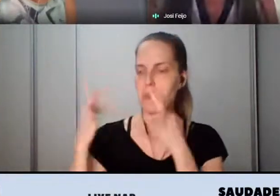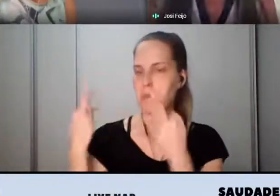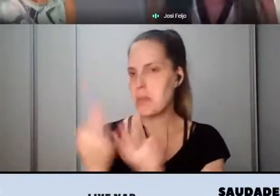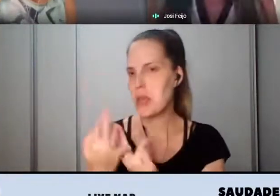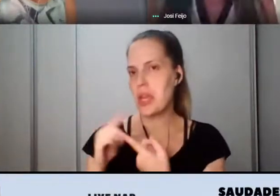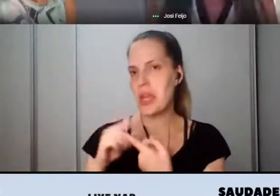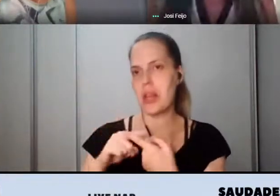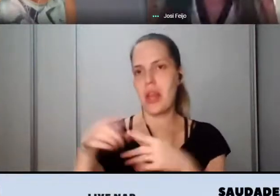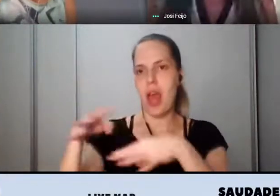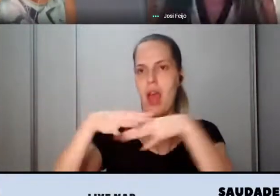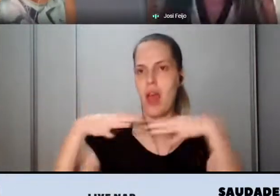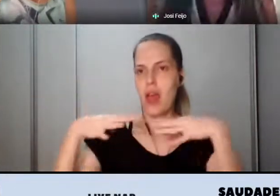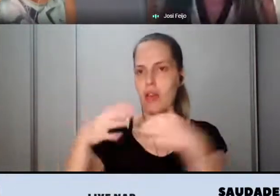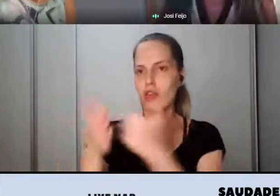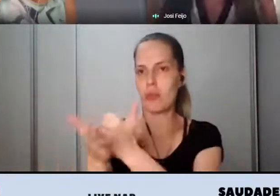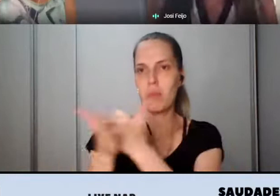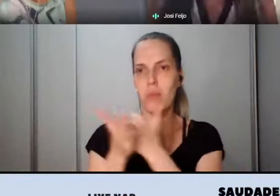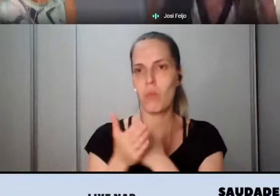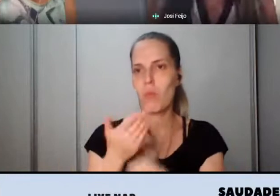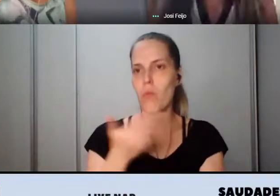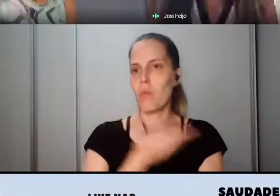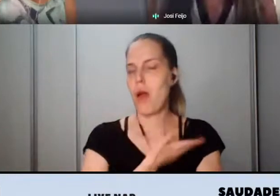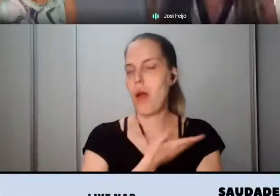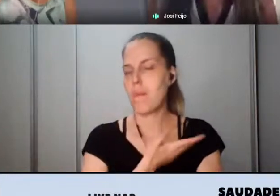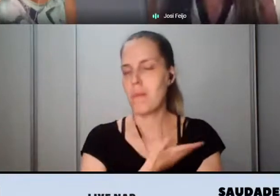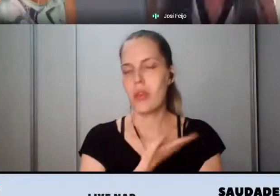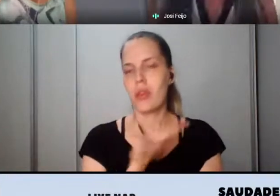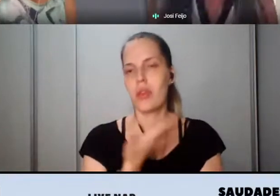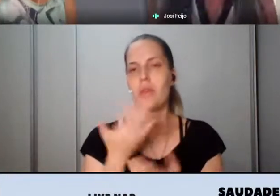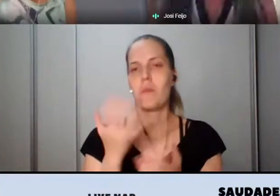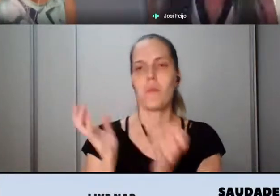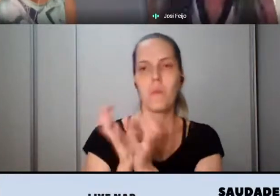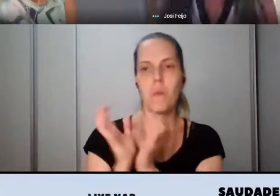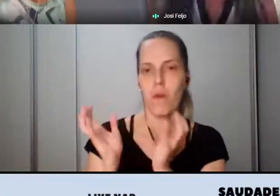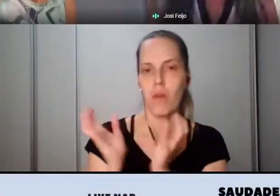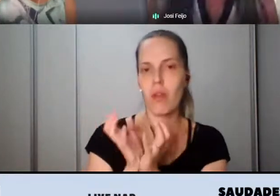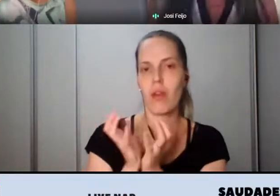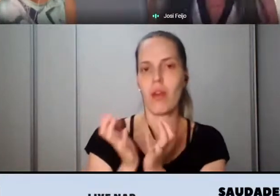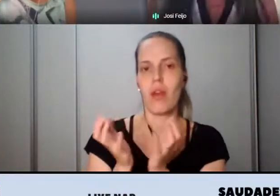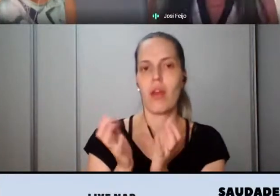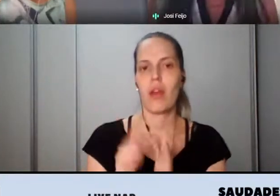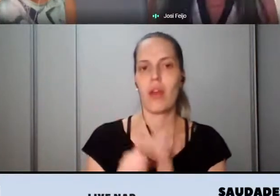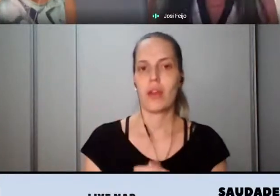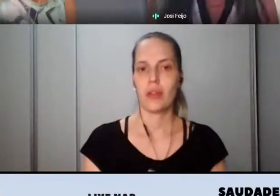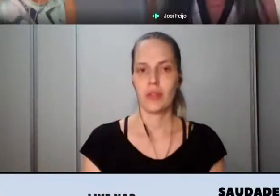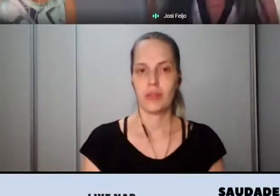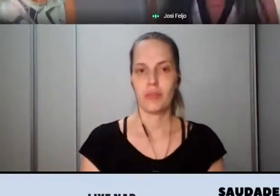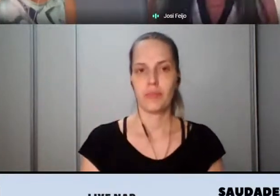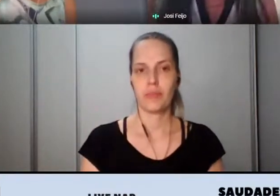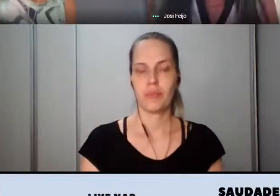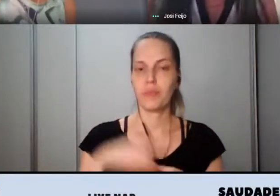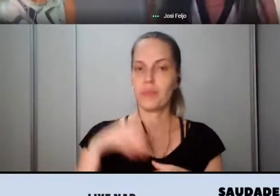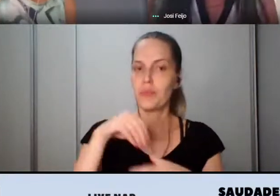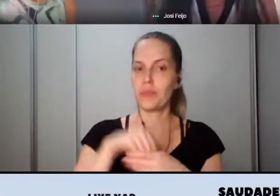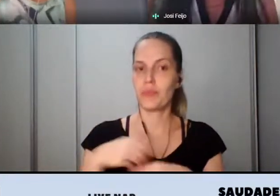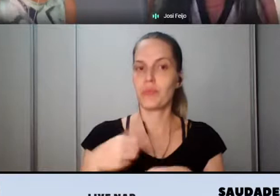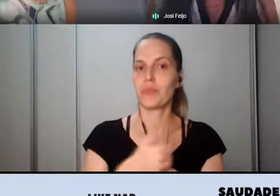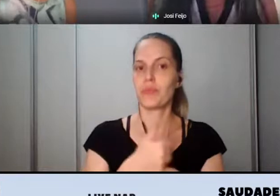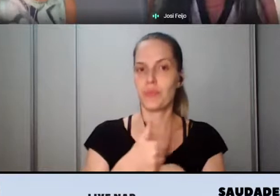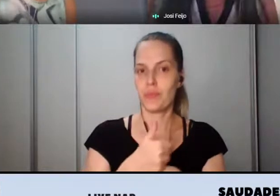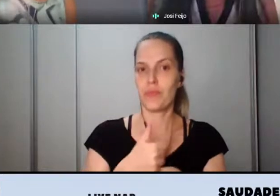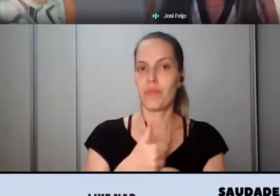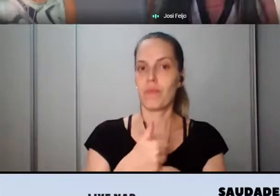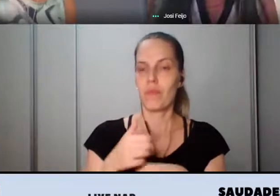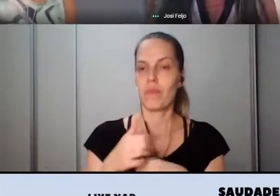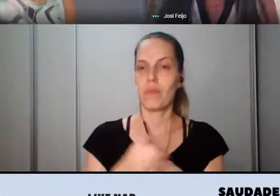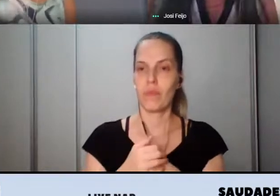apoio, amigos, né? E com colegas, né? Dentro da profissão, profissionalmente, né?